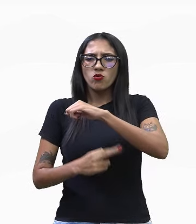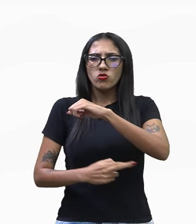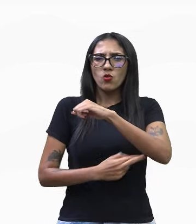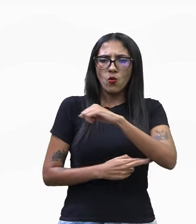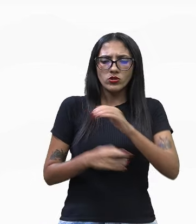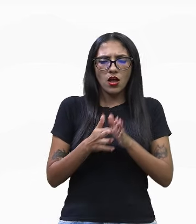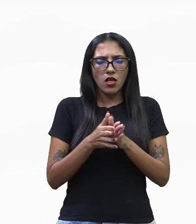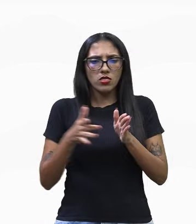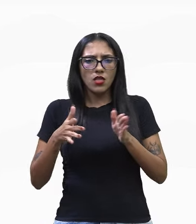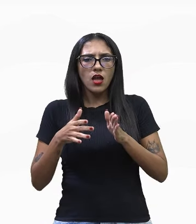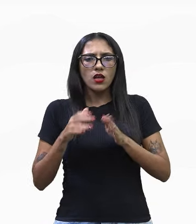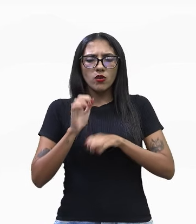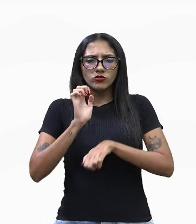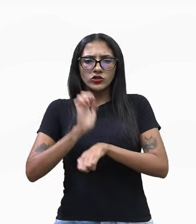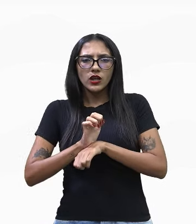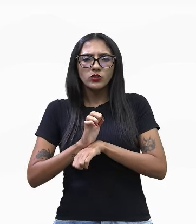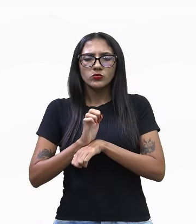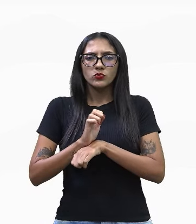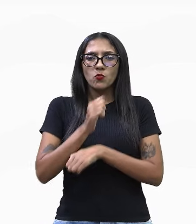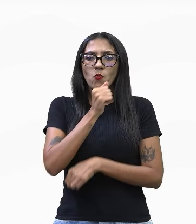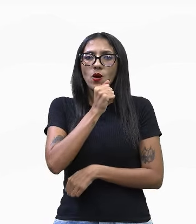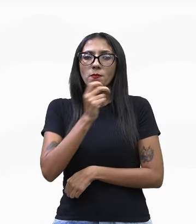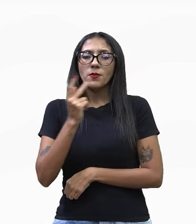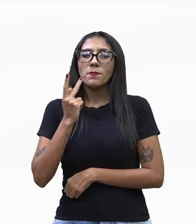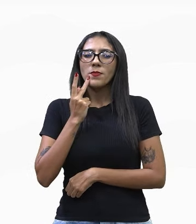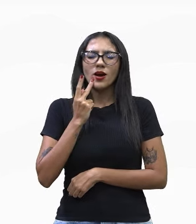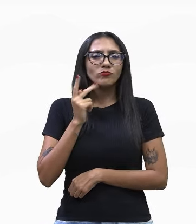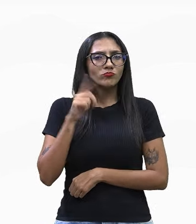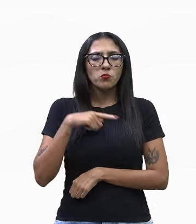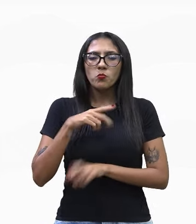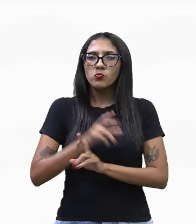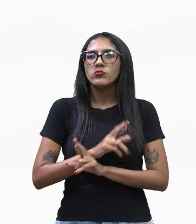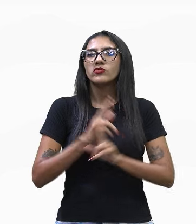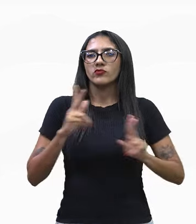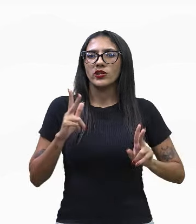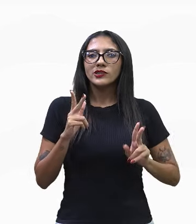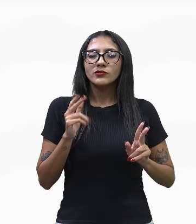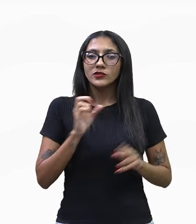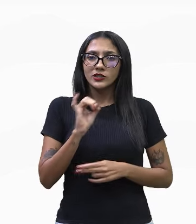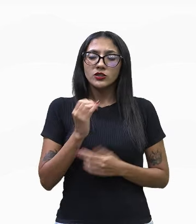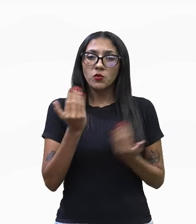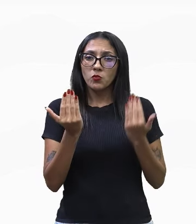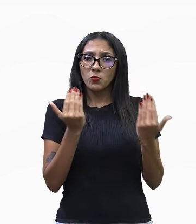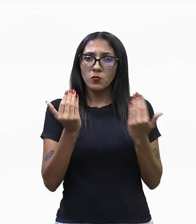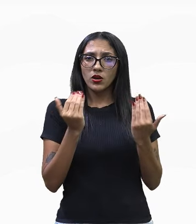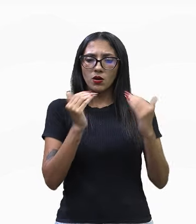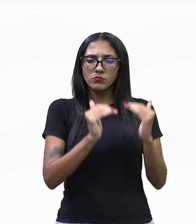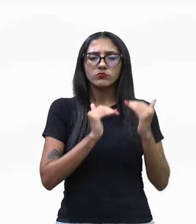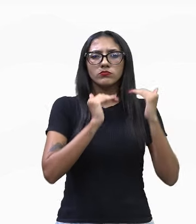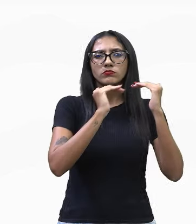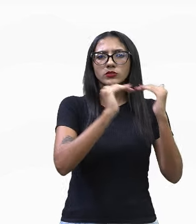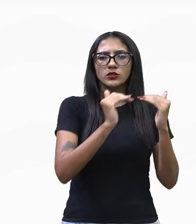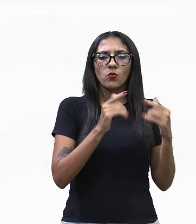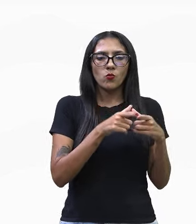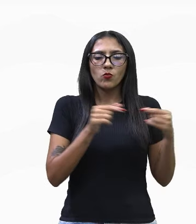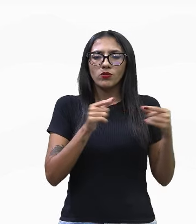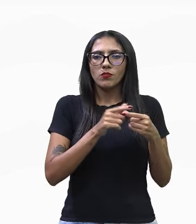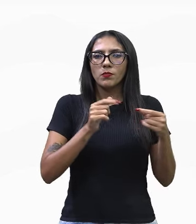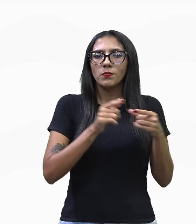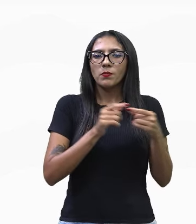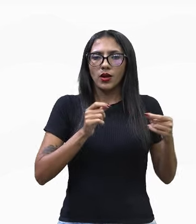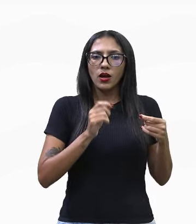rank tá baixo tá longe do Distrito Federal que apresenta ali um índice de desenvolvimento humano